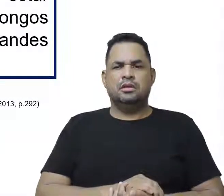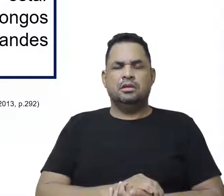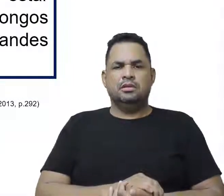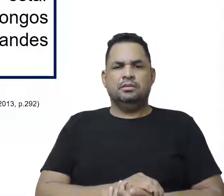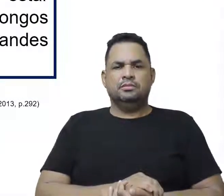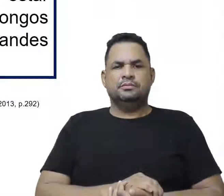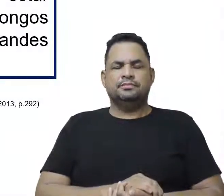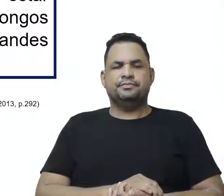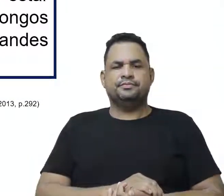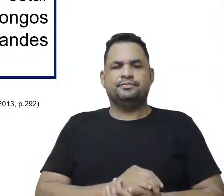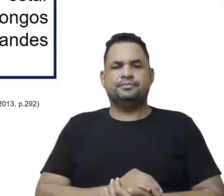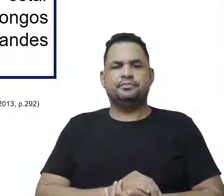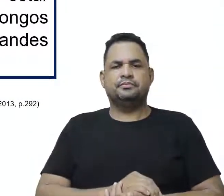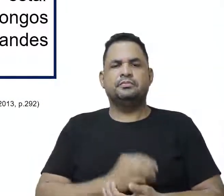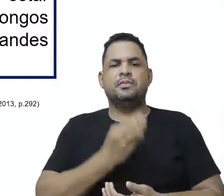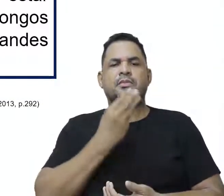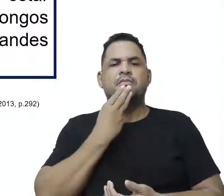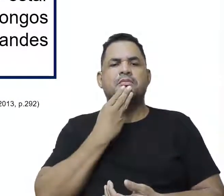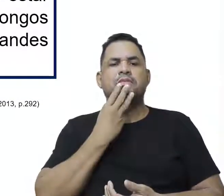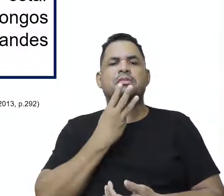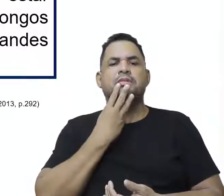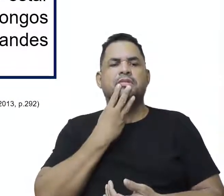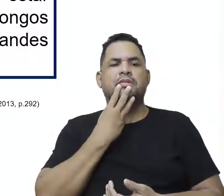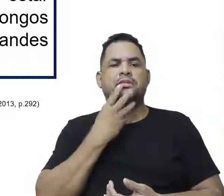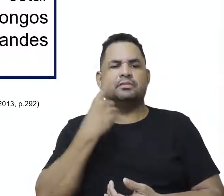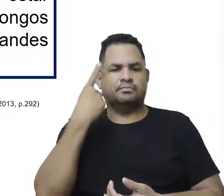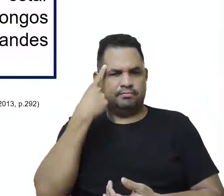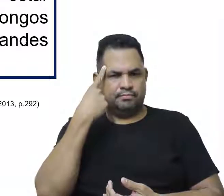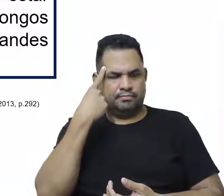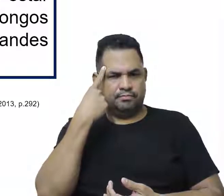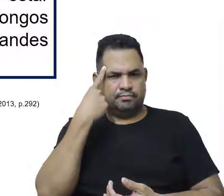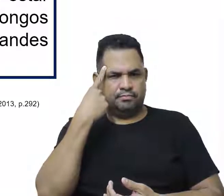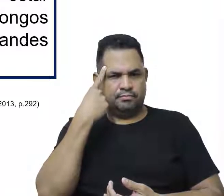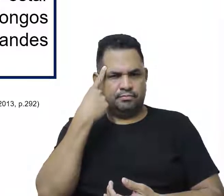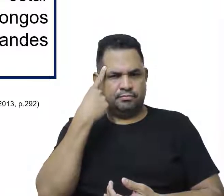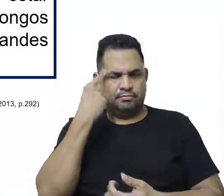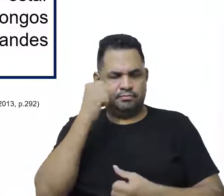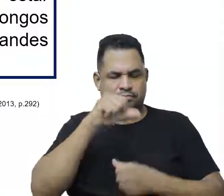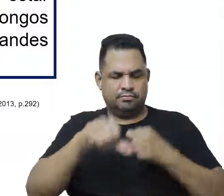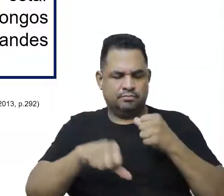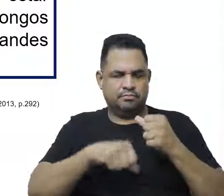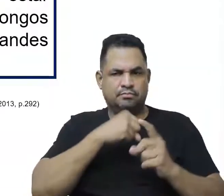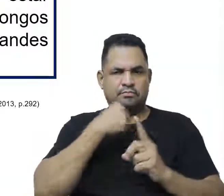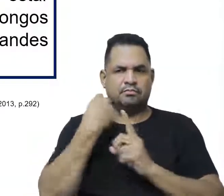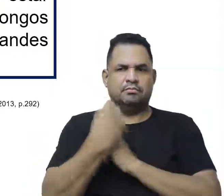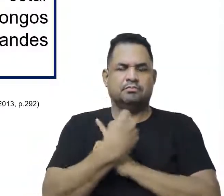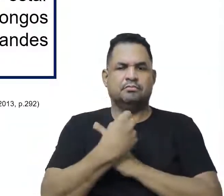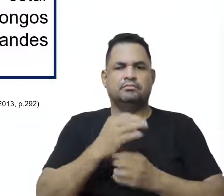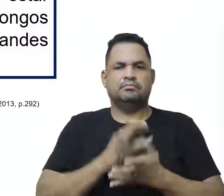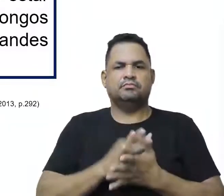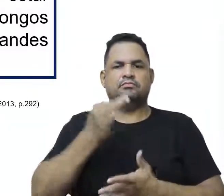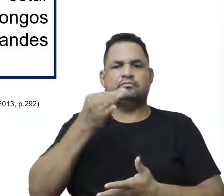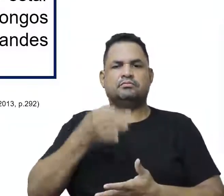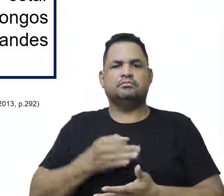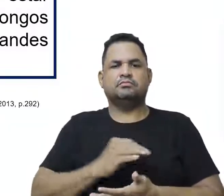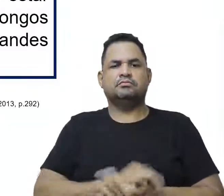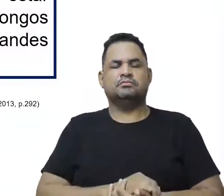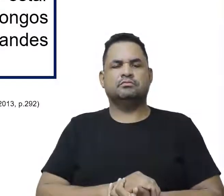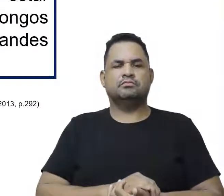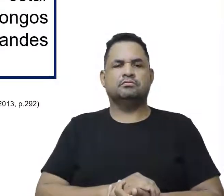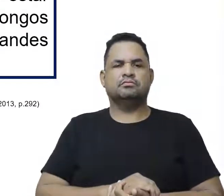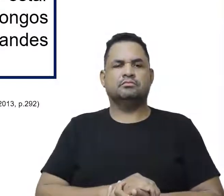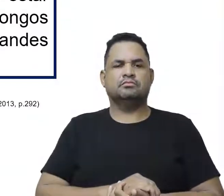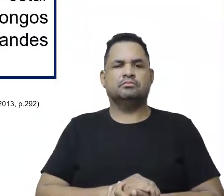Oi e o ver né como é que o ver ele pensou essa mudança social Tá certo